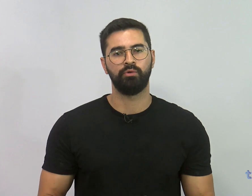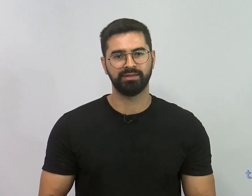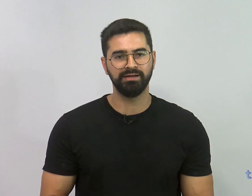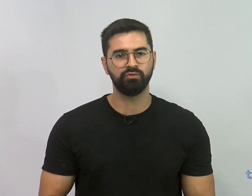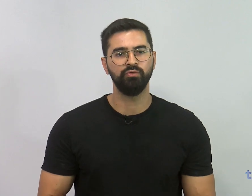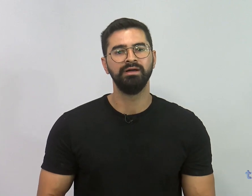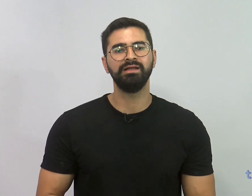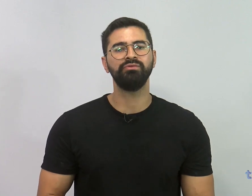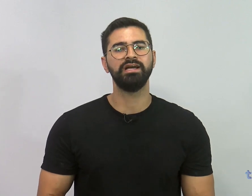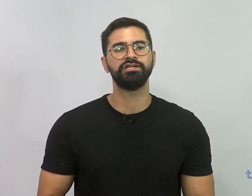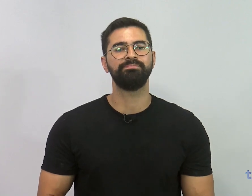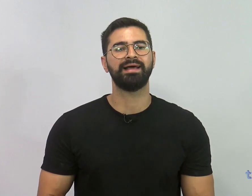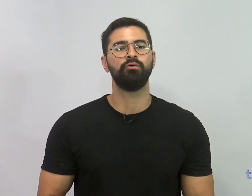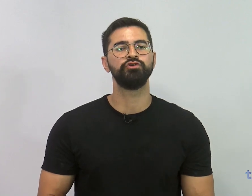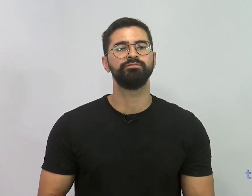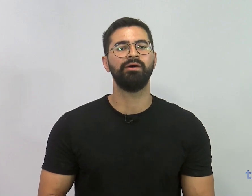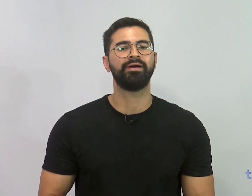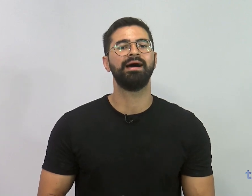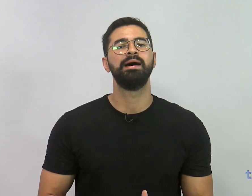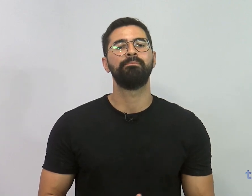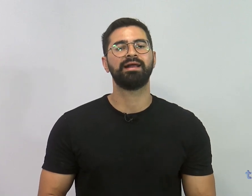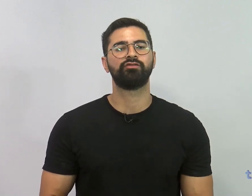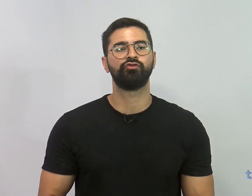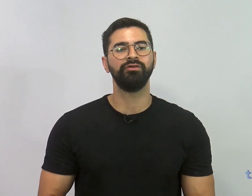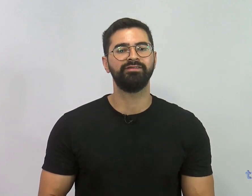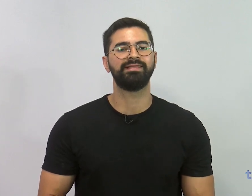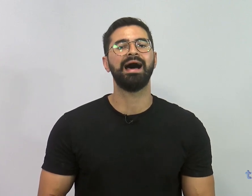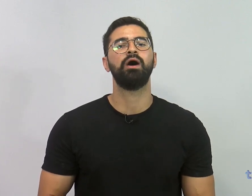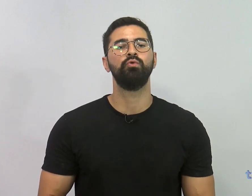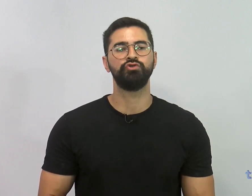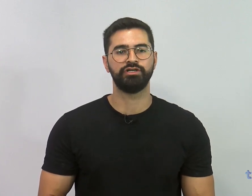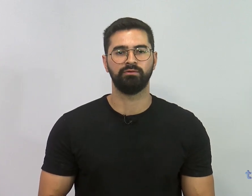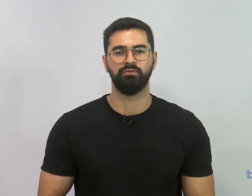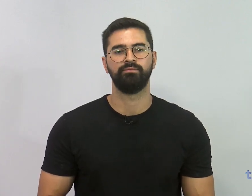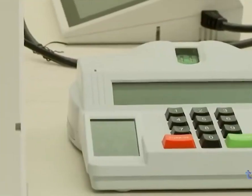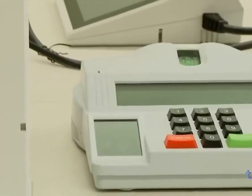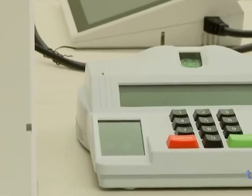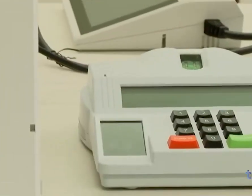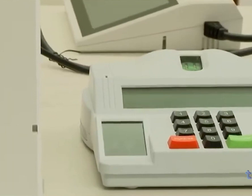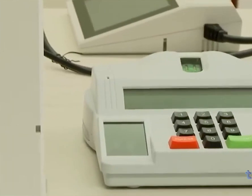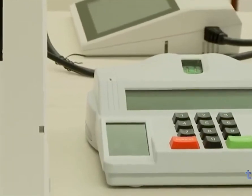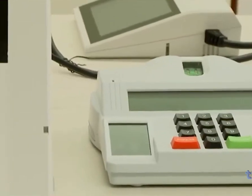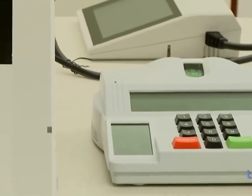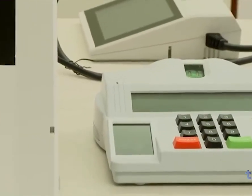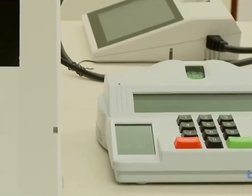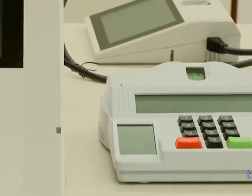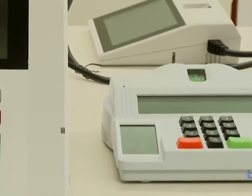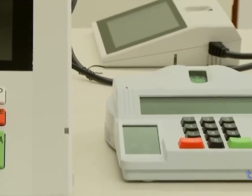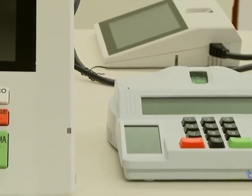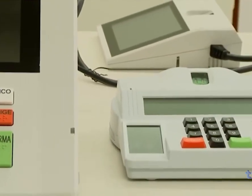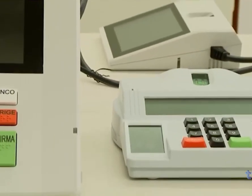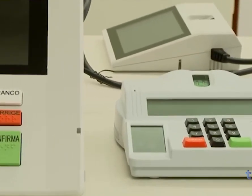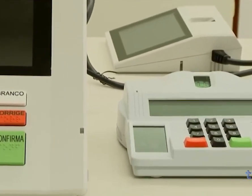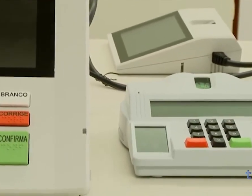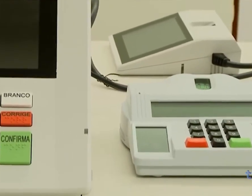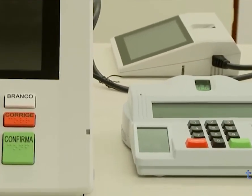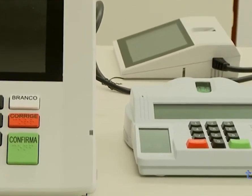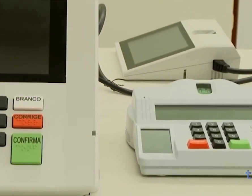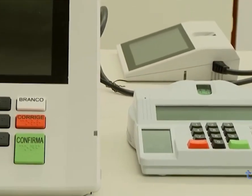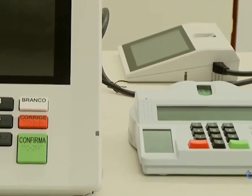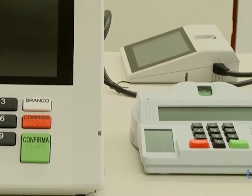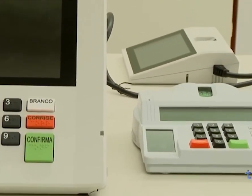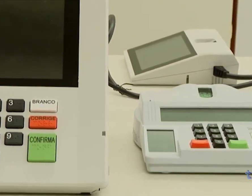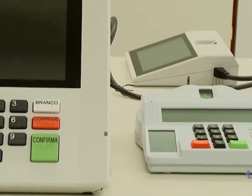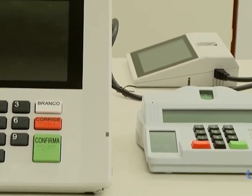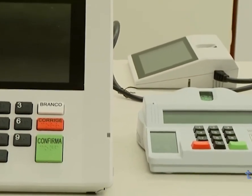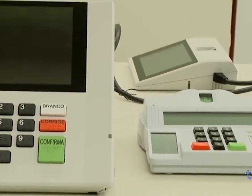maio. Portanto, não deixe para a última hora para solicitar o título. O fechamento do cadastro é definido em